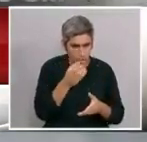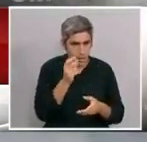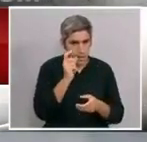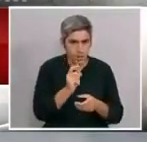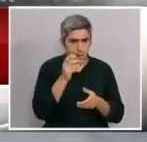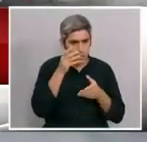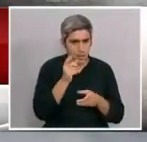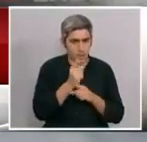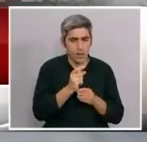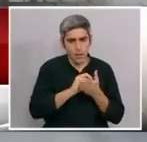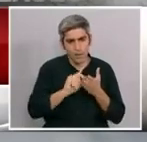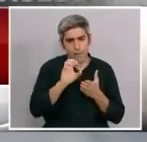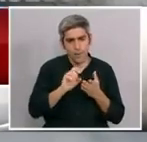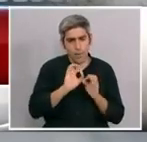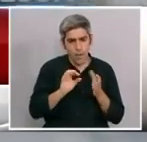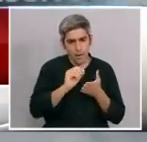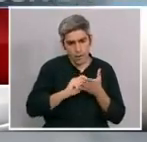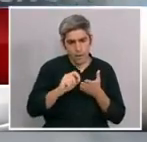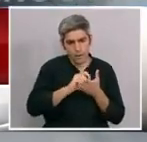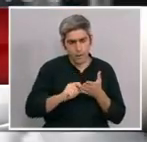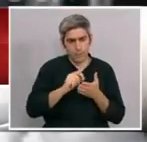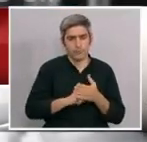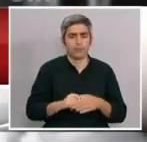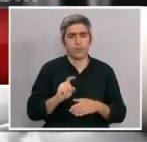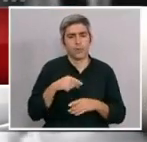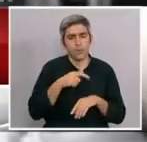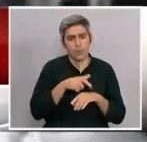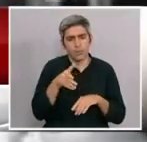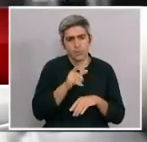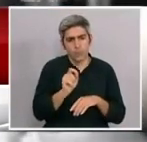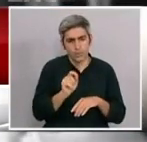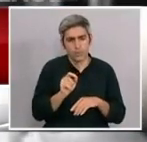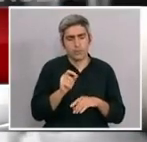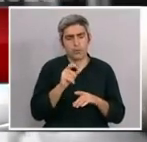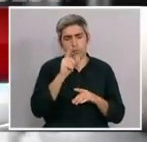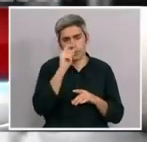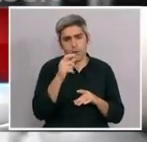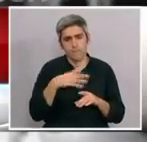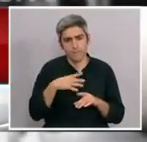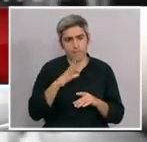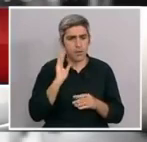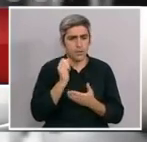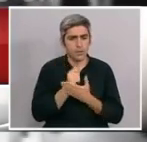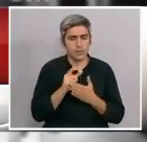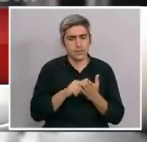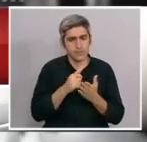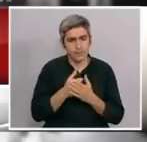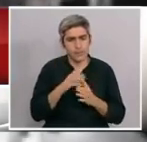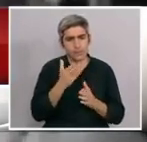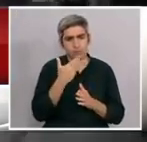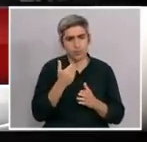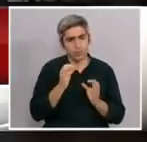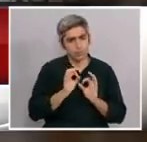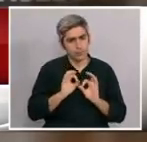a mesma, porque a letra era sempre igual. Outros momentos. Salazar queria que as suas criadas fossem sempre as mais